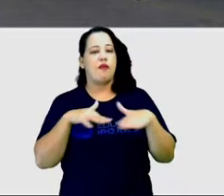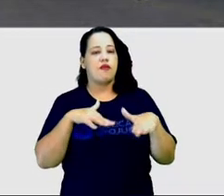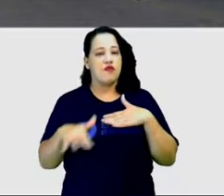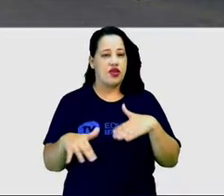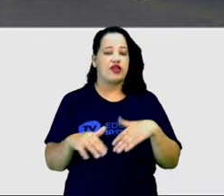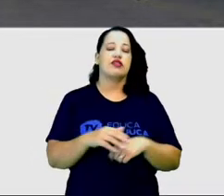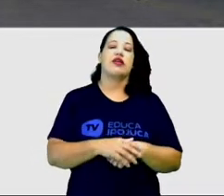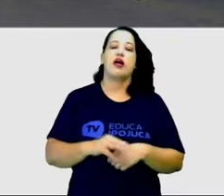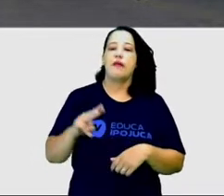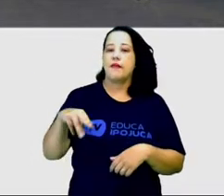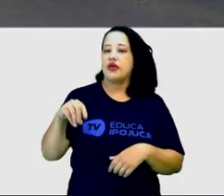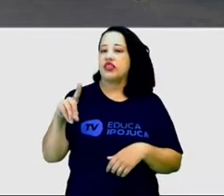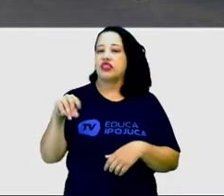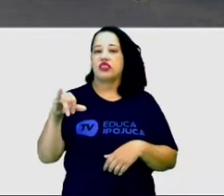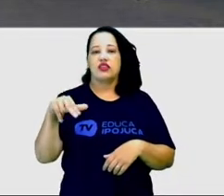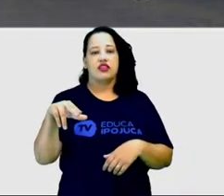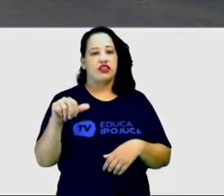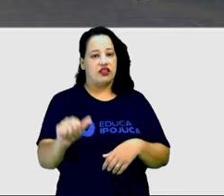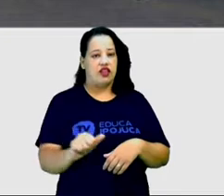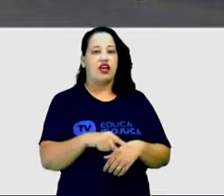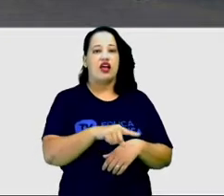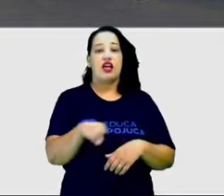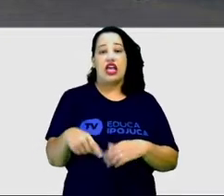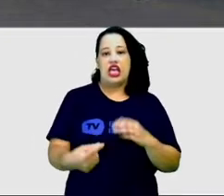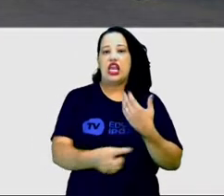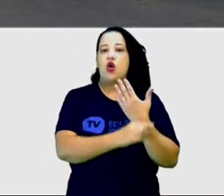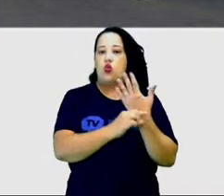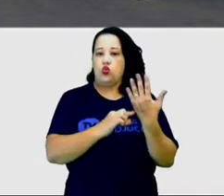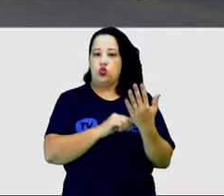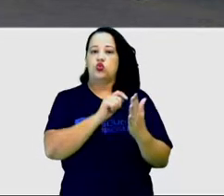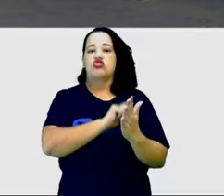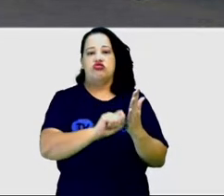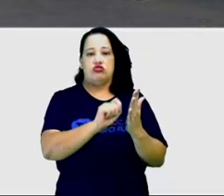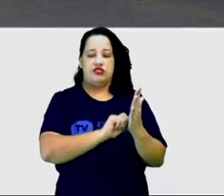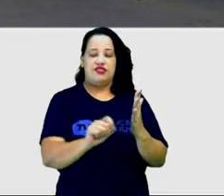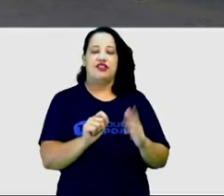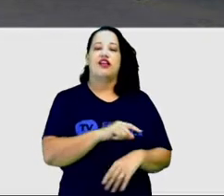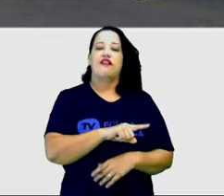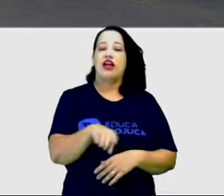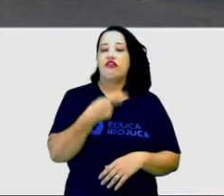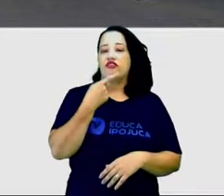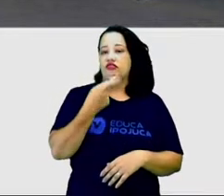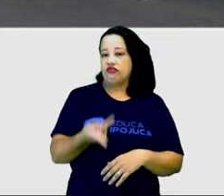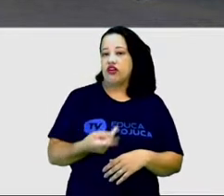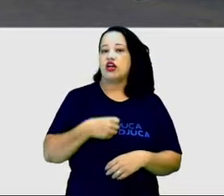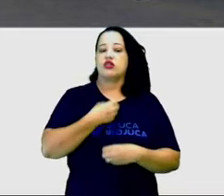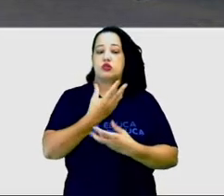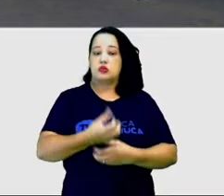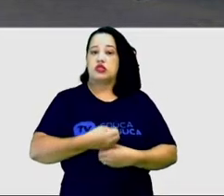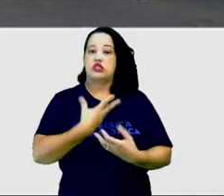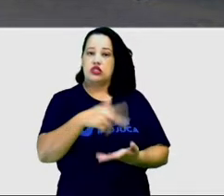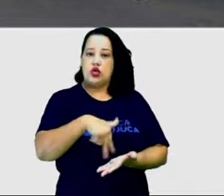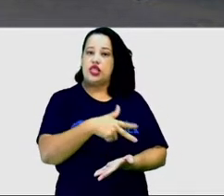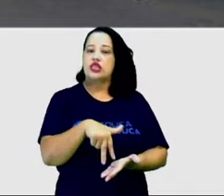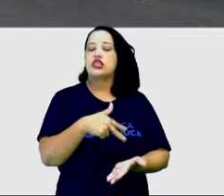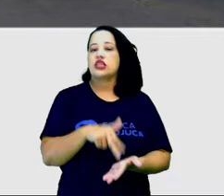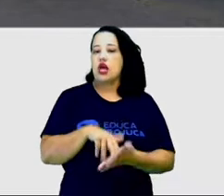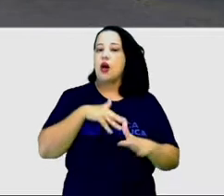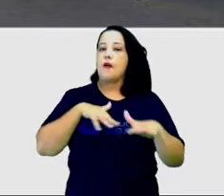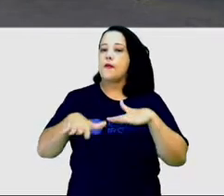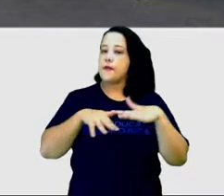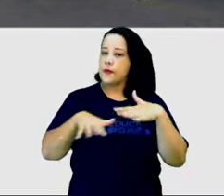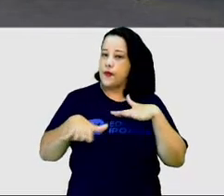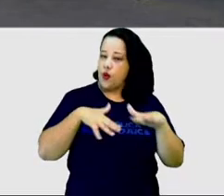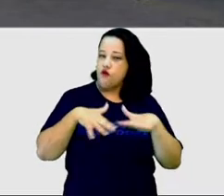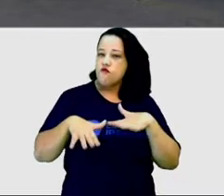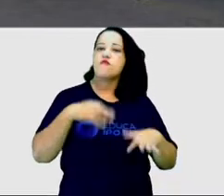Medina, que é um grande autor que fala sobre a expressão artística na dança, é uma forma de movimento elaborado, fornecendo